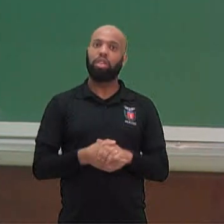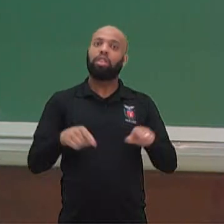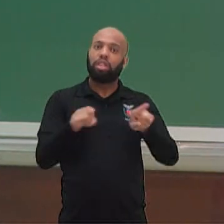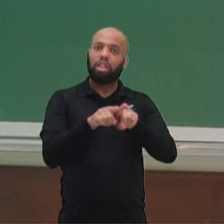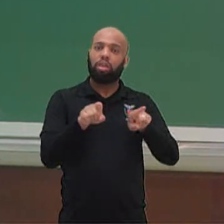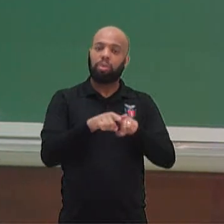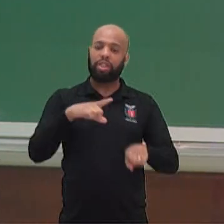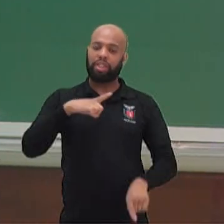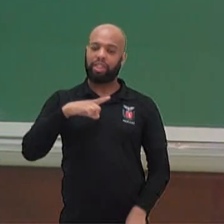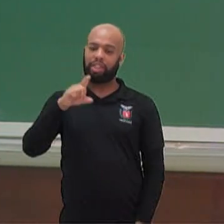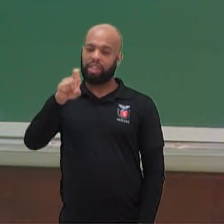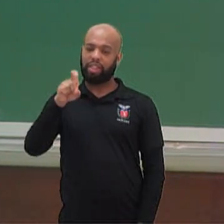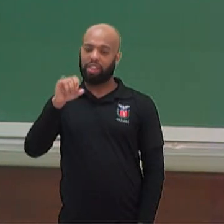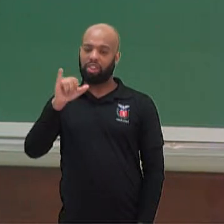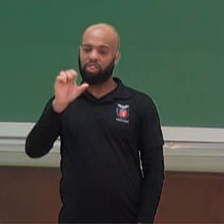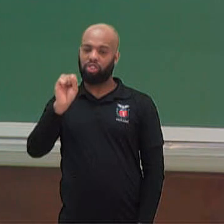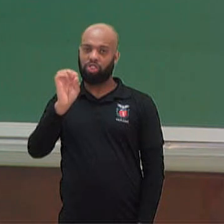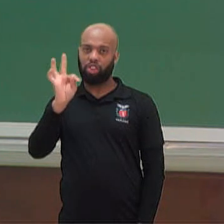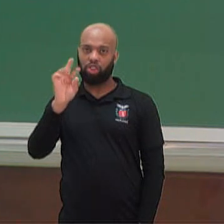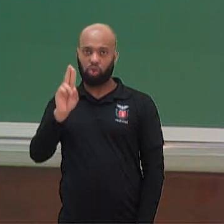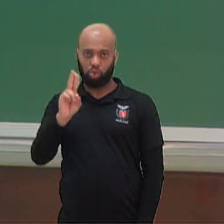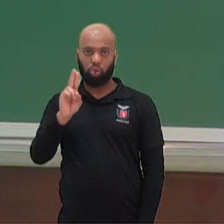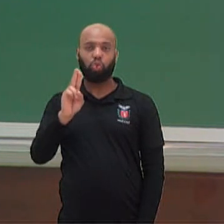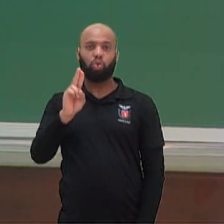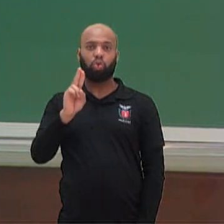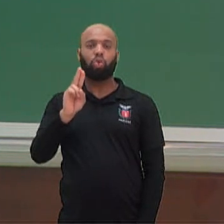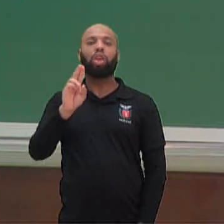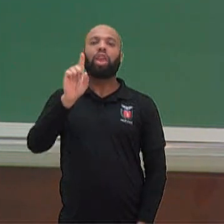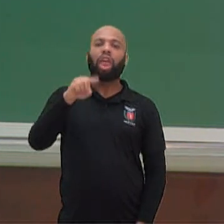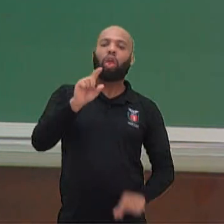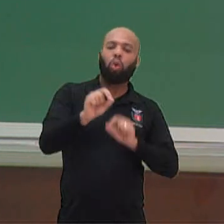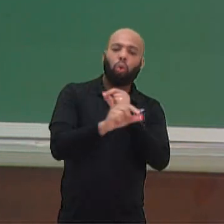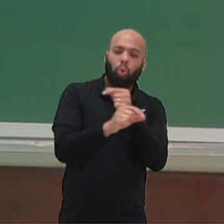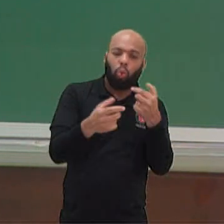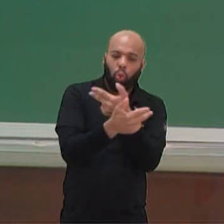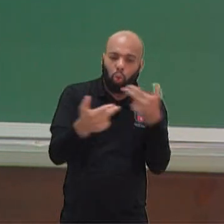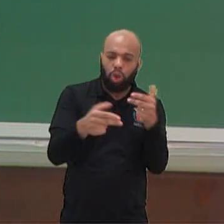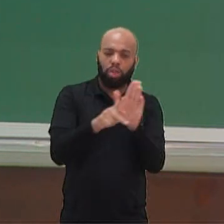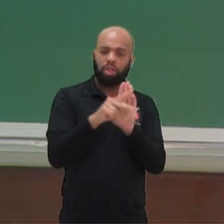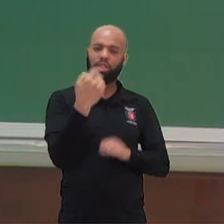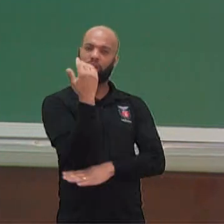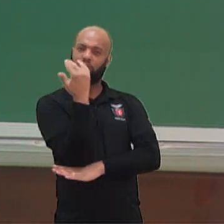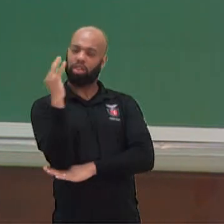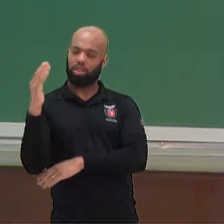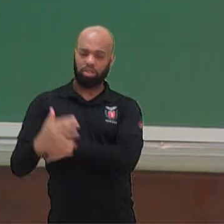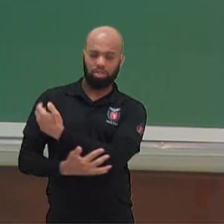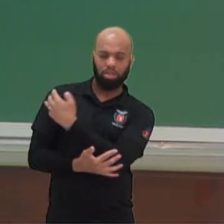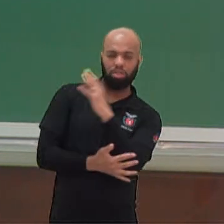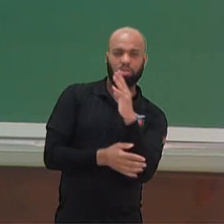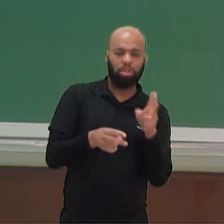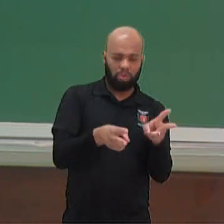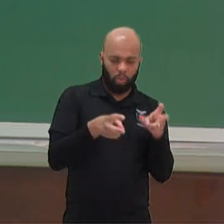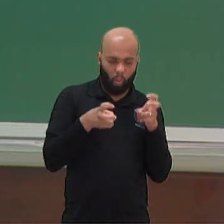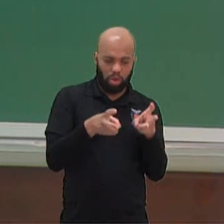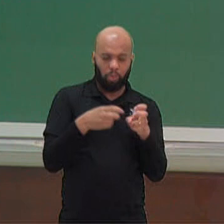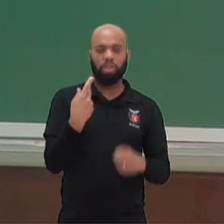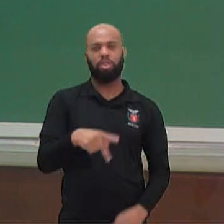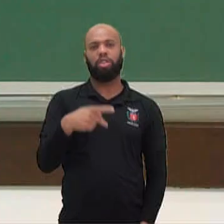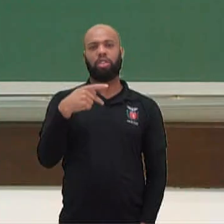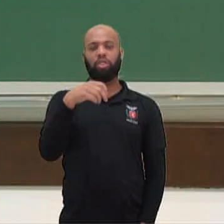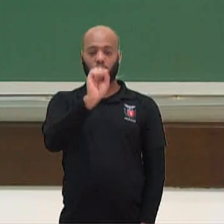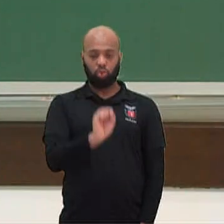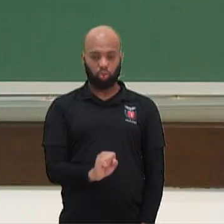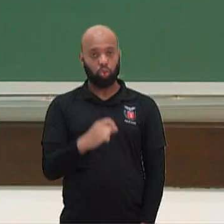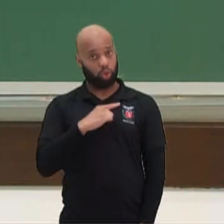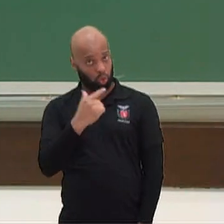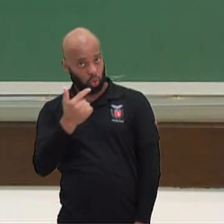xisto bituminoso, que são recursos extraídos aqui na região sul, certo? Recursos naturais que nós temos. Além desse,